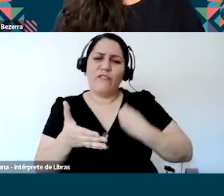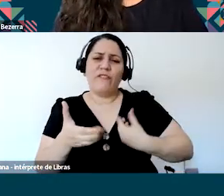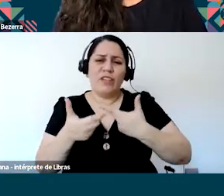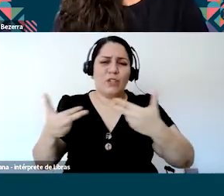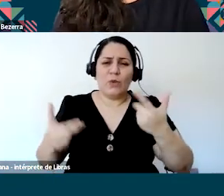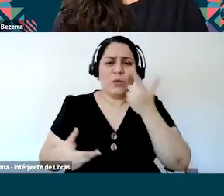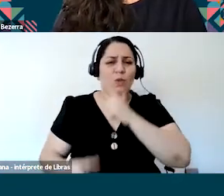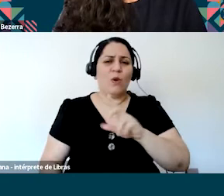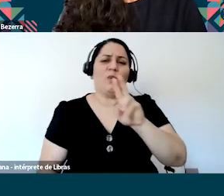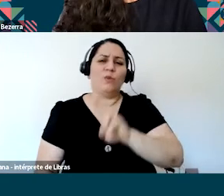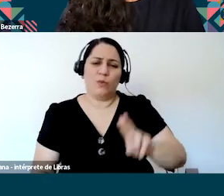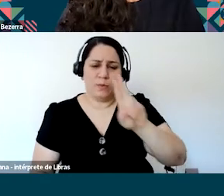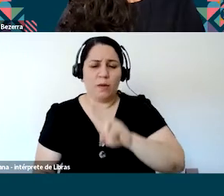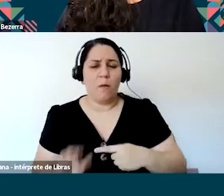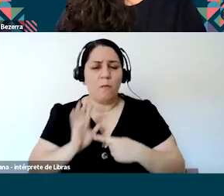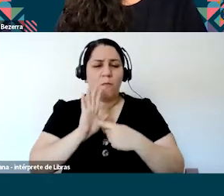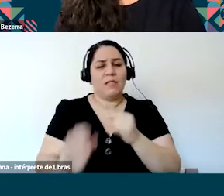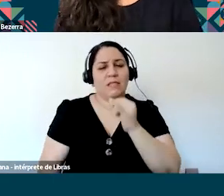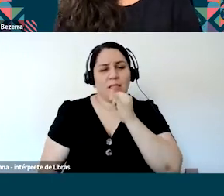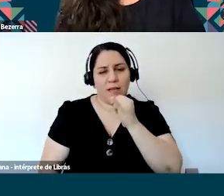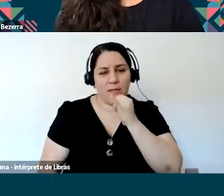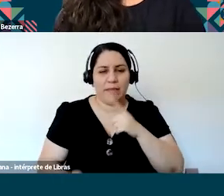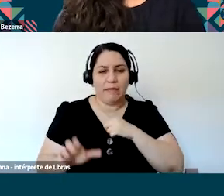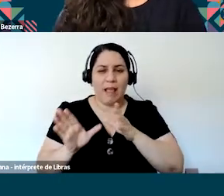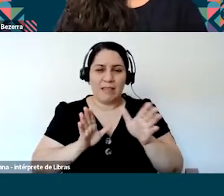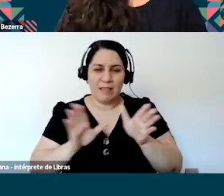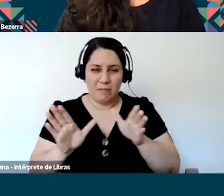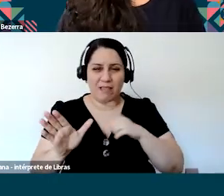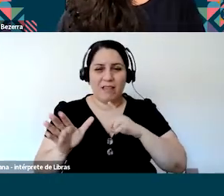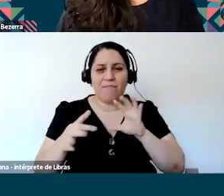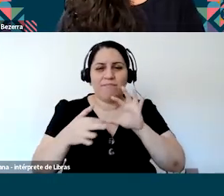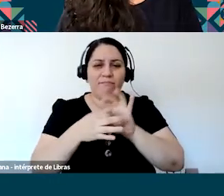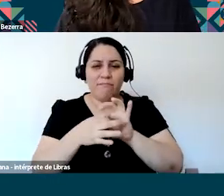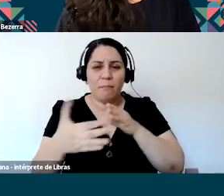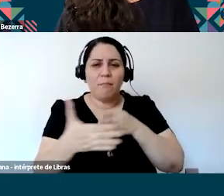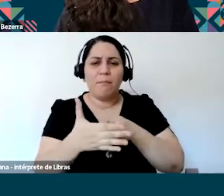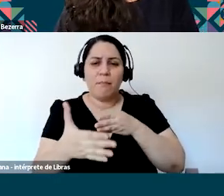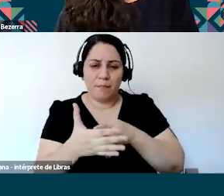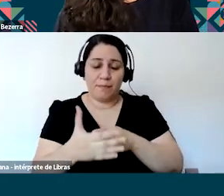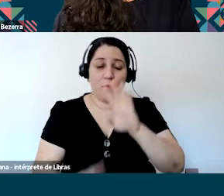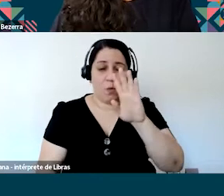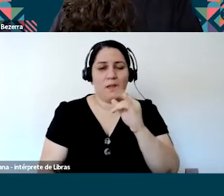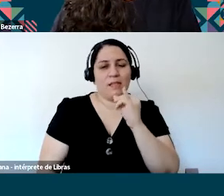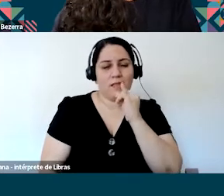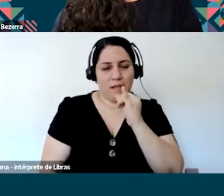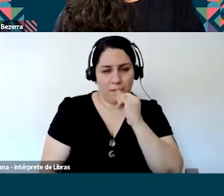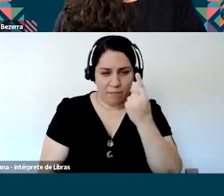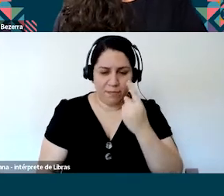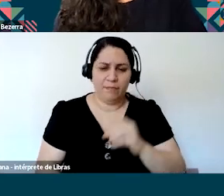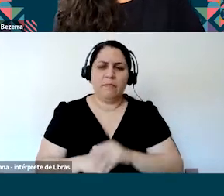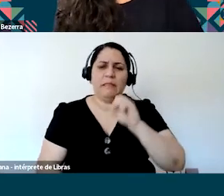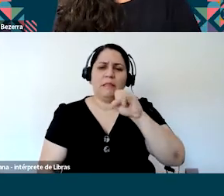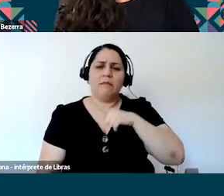dia? Vou trazer aqui 2 exemplos de barreiras de acessibilidade para vocês refletirem comigo. O